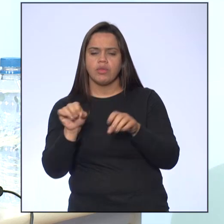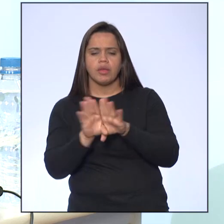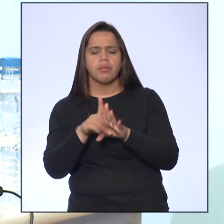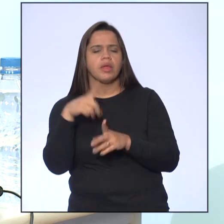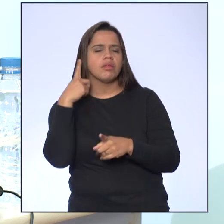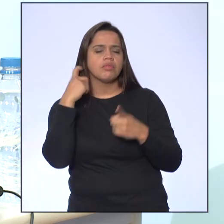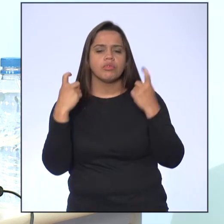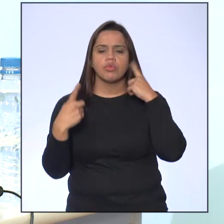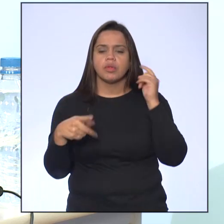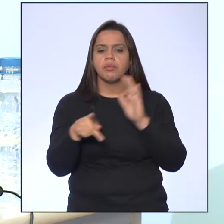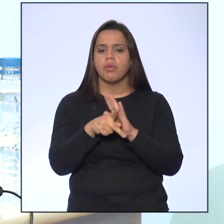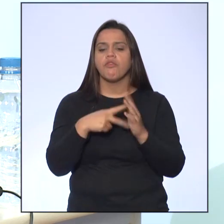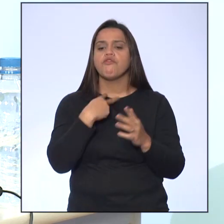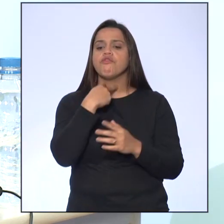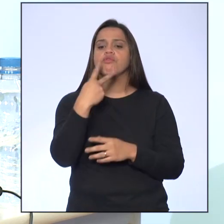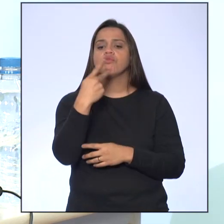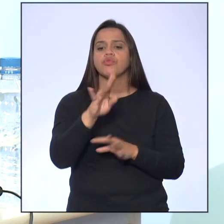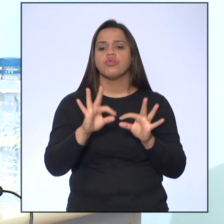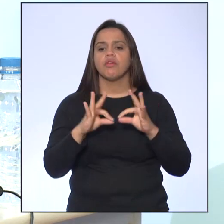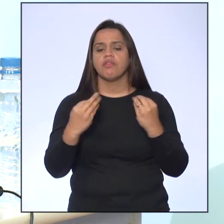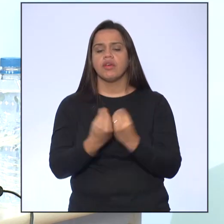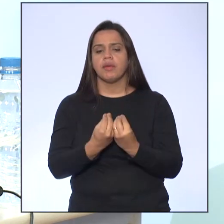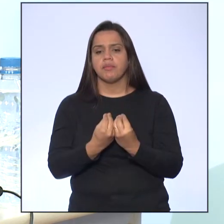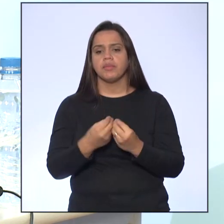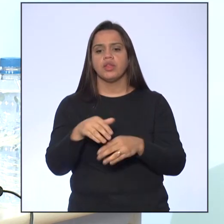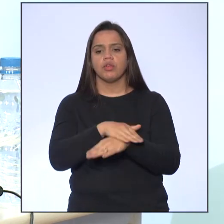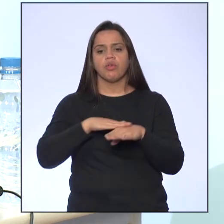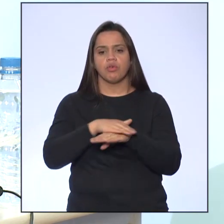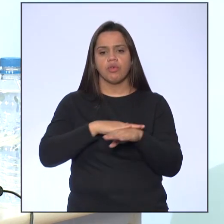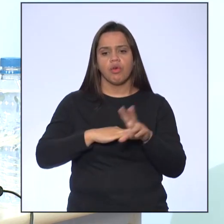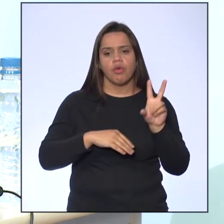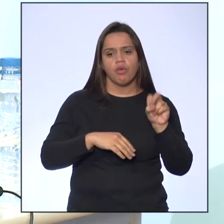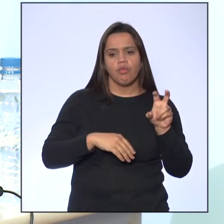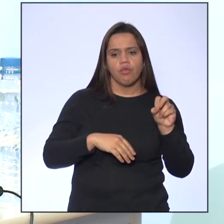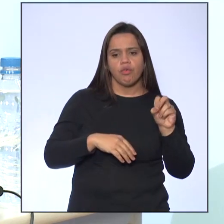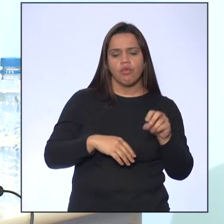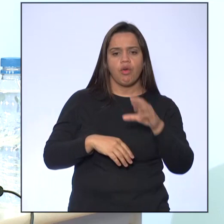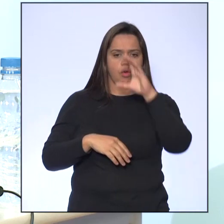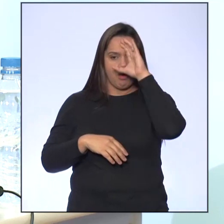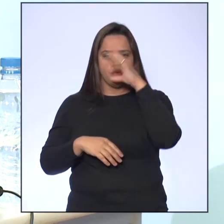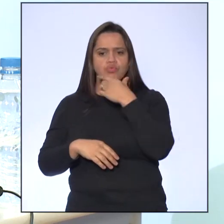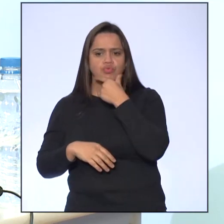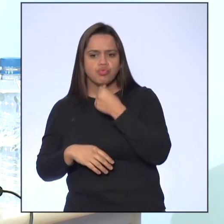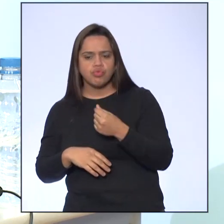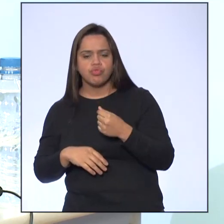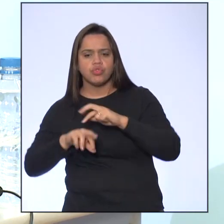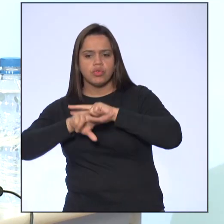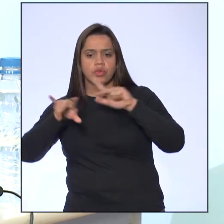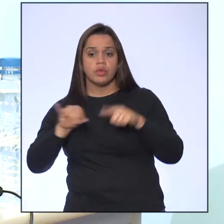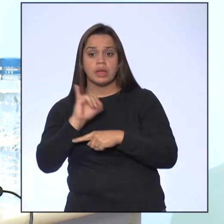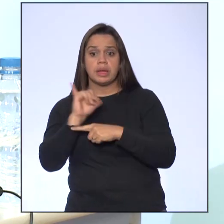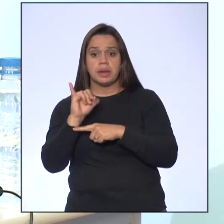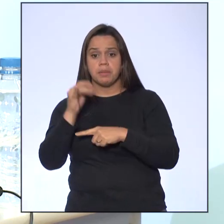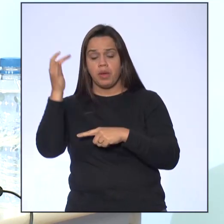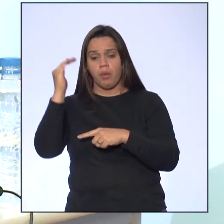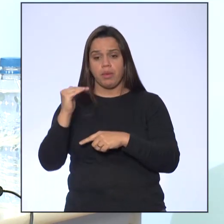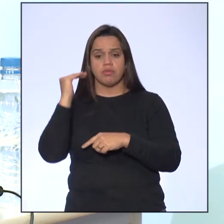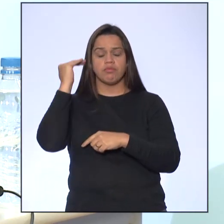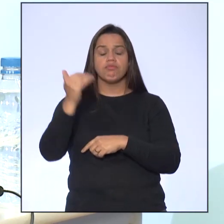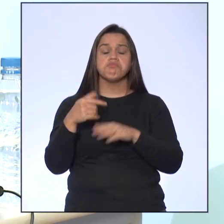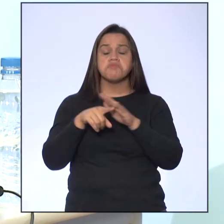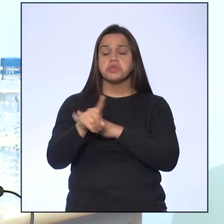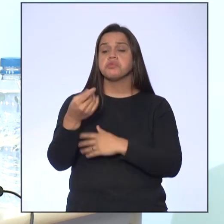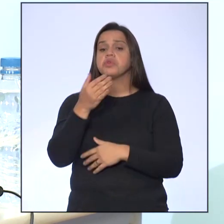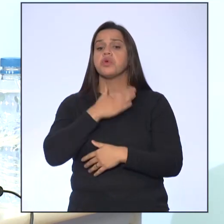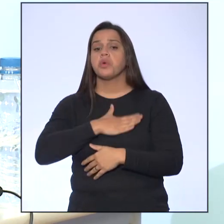timbres de voz da sua família, conversem com seus avós, seus tios, pessoas, irmãos mais velhos, procura saber que tipo de